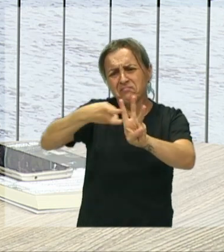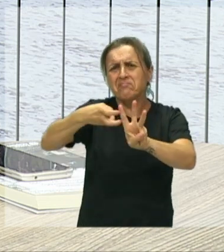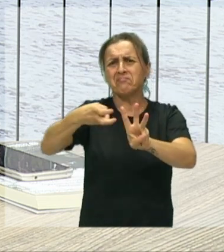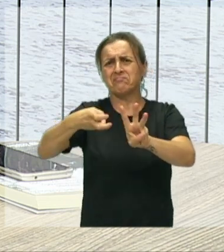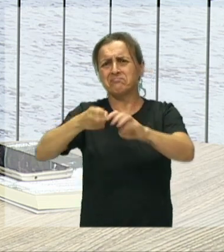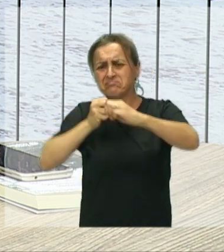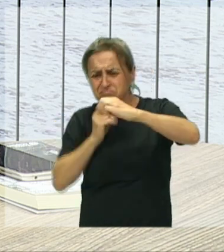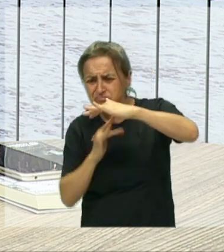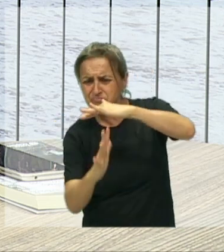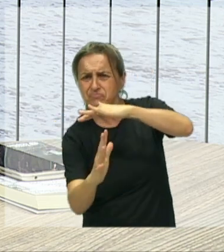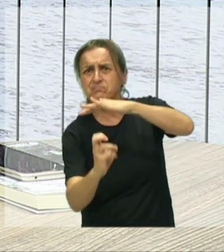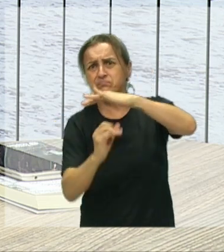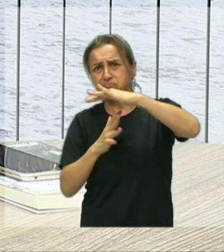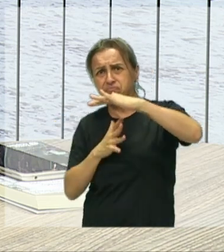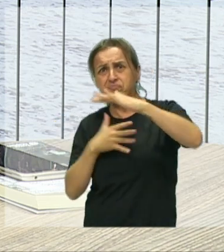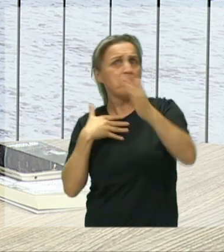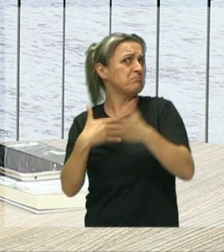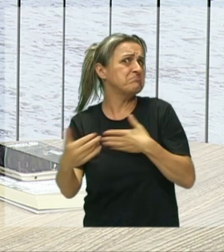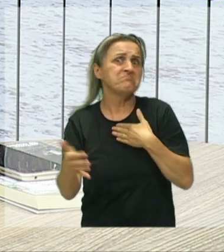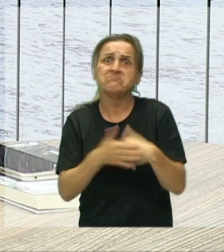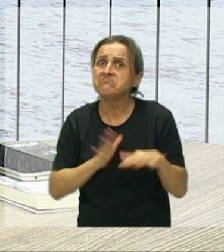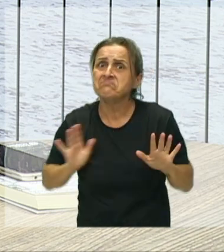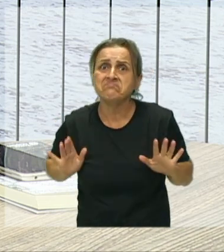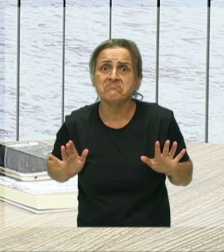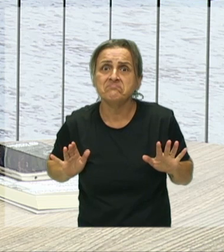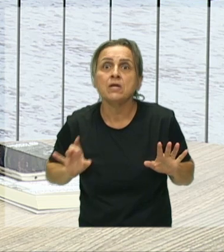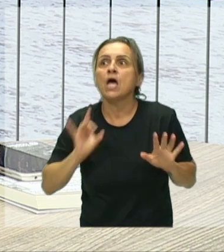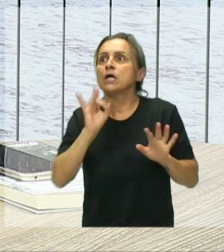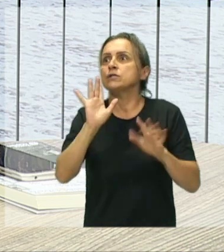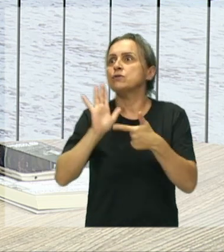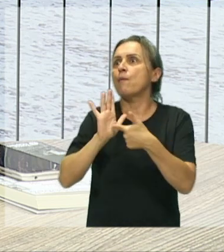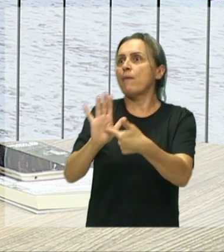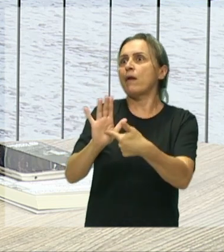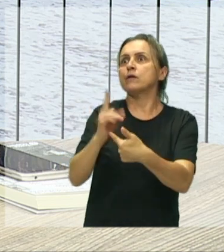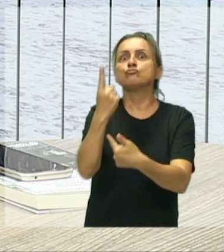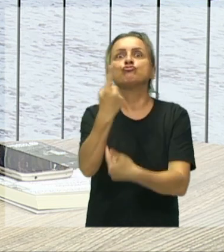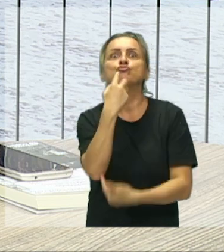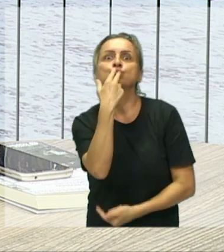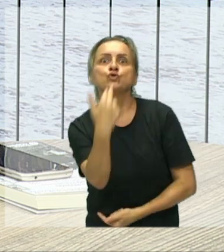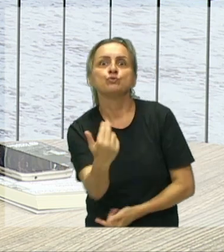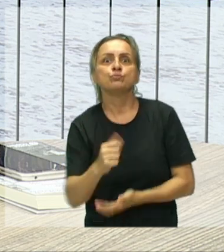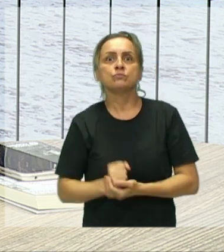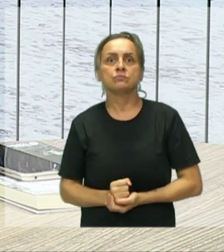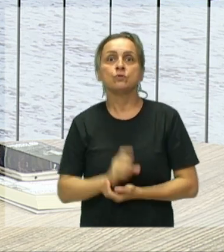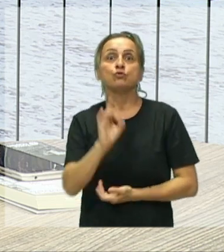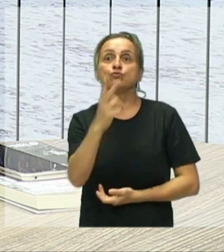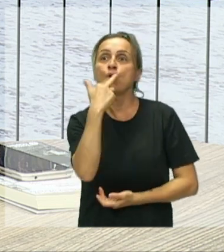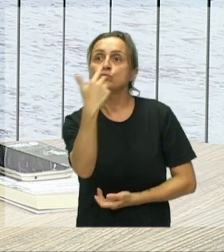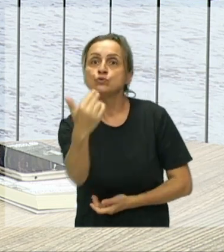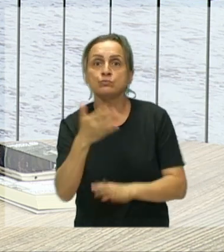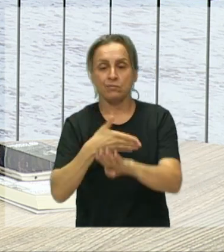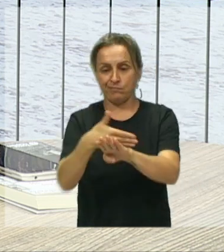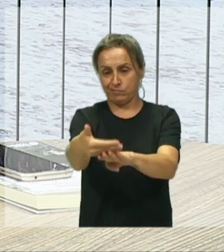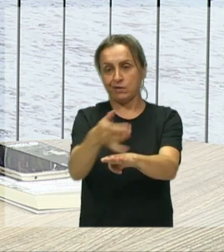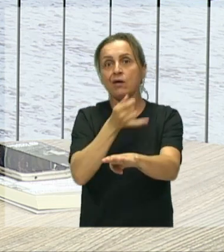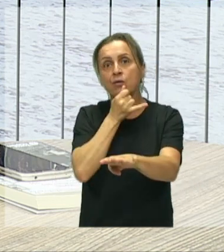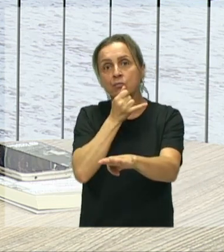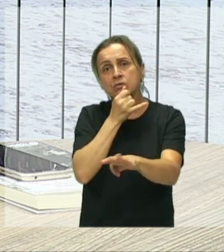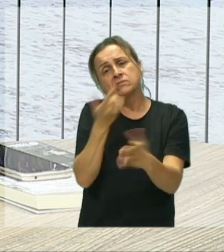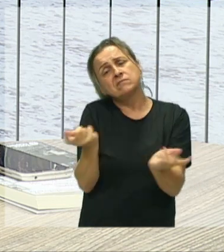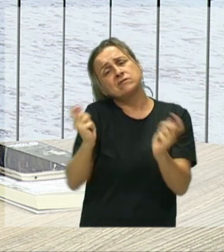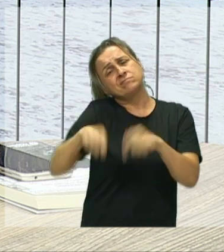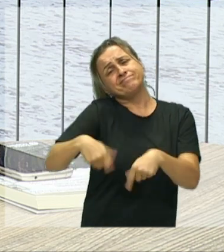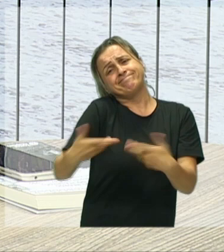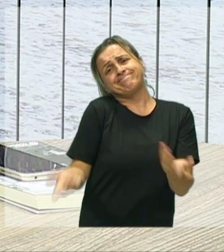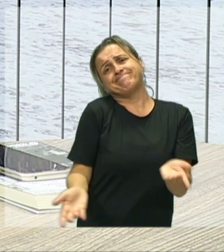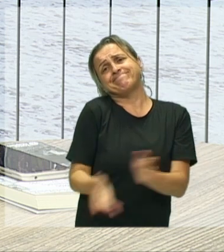imigrantes. Não pode ficar aparecendo só uma cara nos meios de comunicação. Então, isso é política de